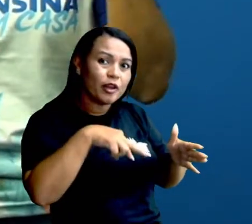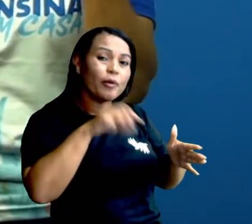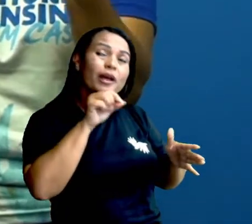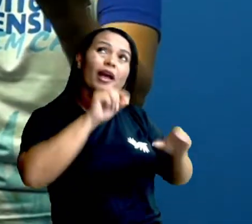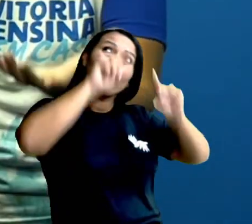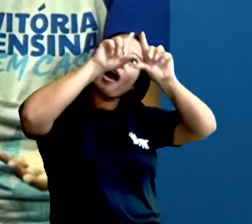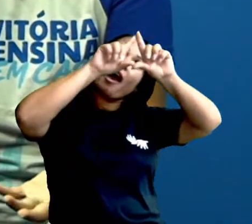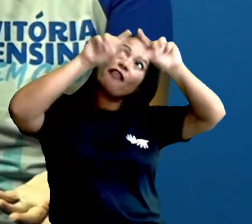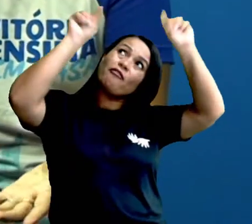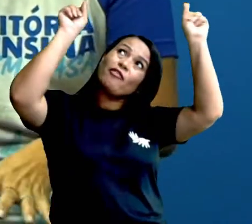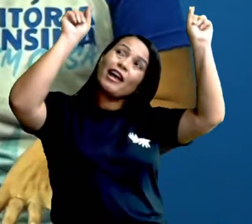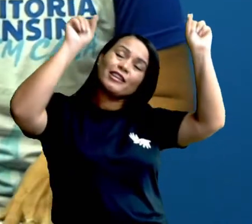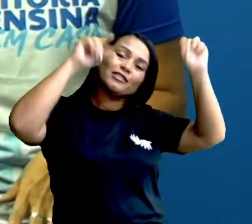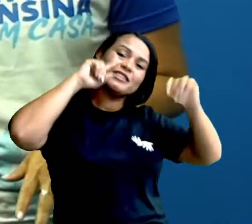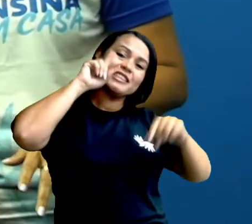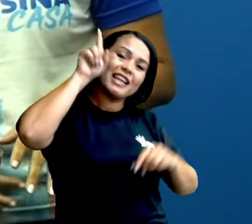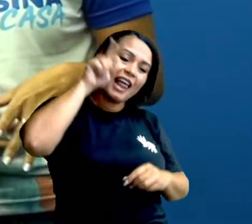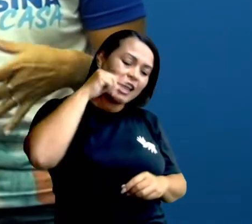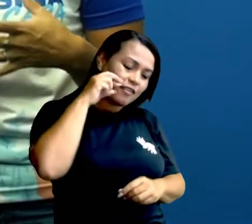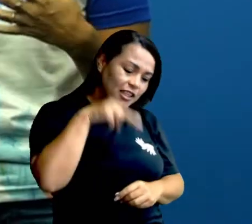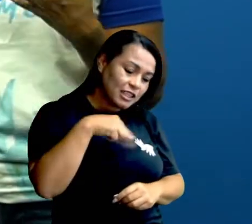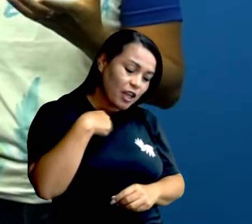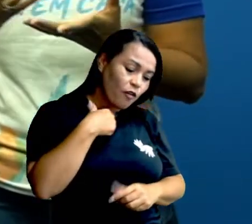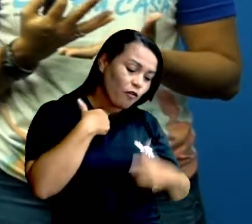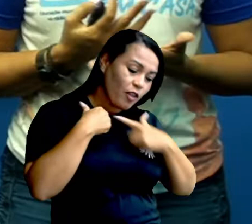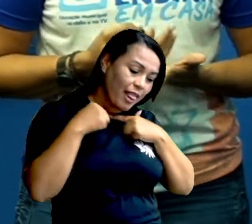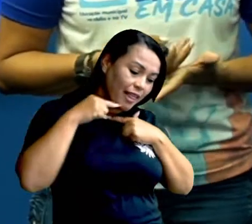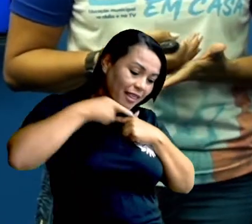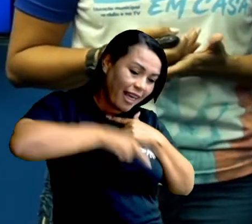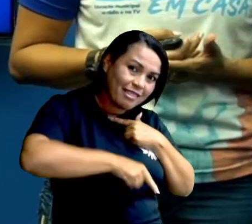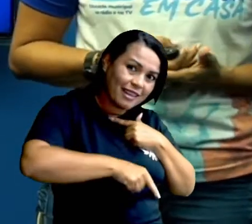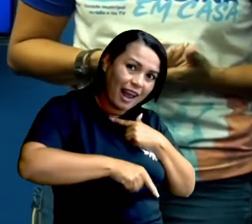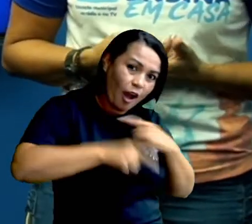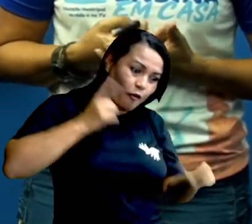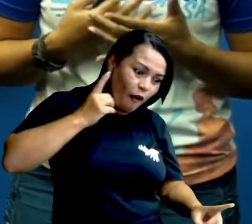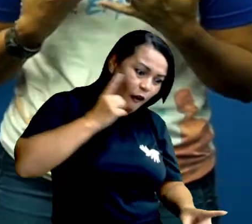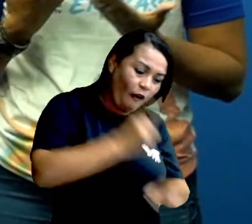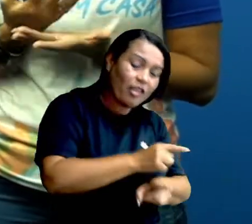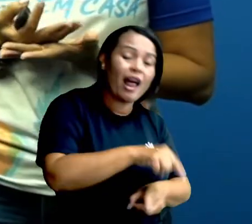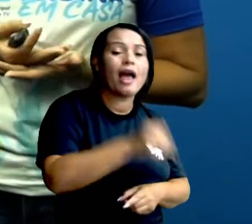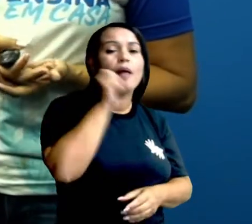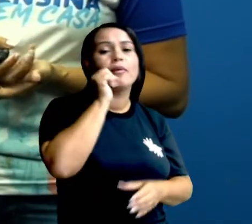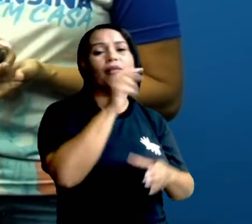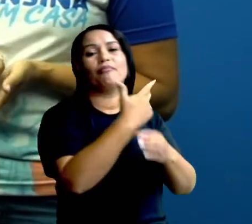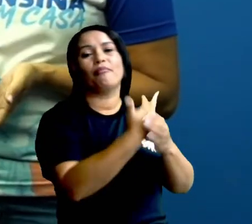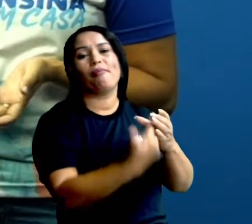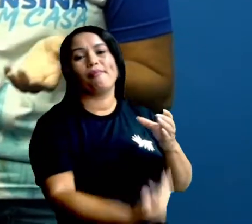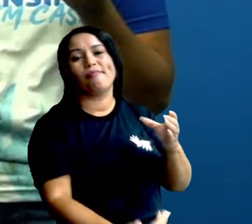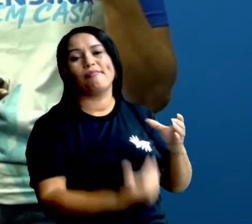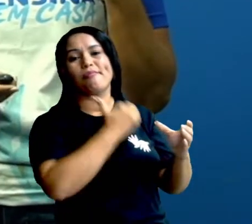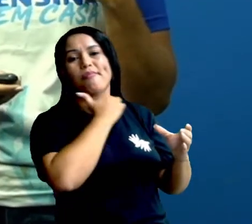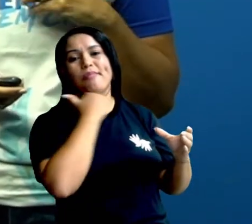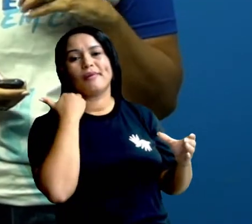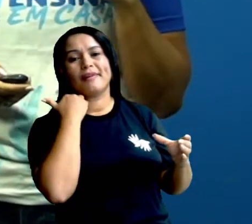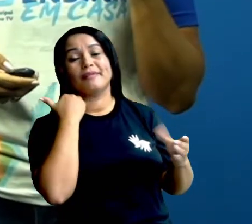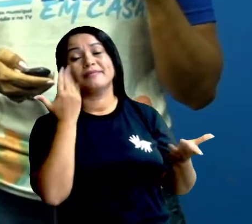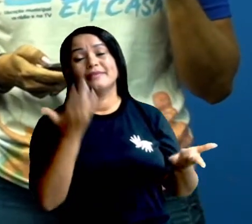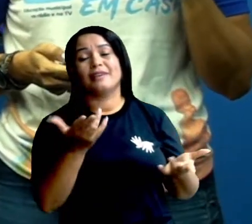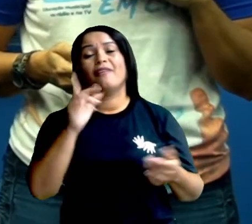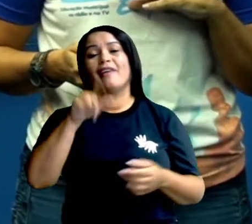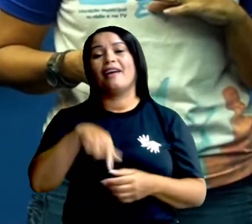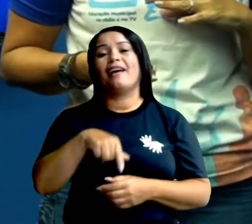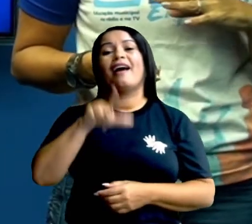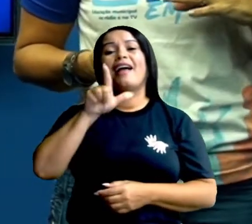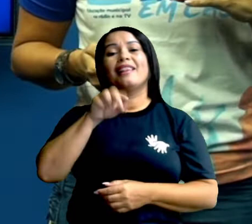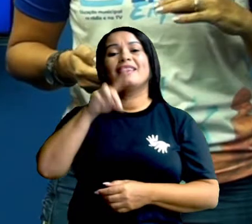que se ela fosse ao encontro das águas, ela iria se encontrar com Jaci. Mas aí ela morreu afogada. Então essa é a lenda da